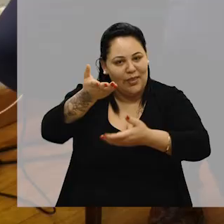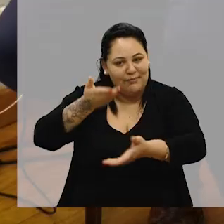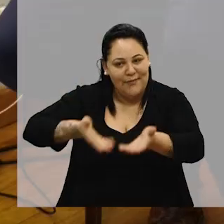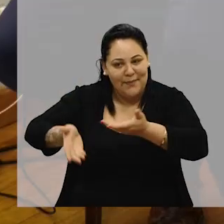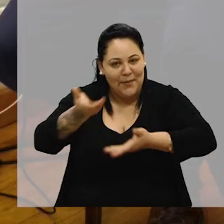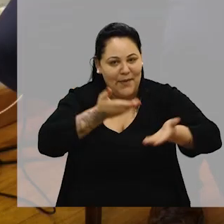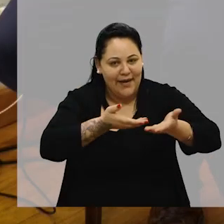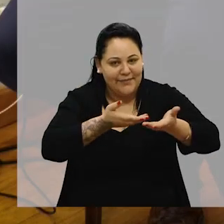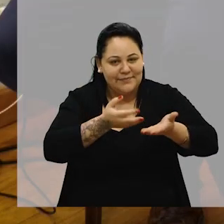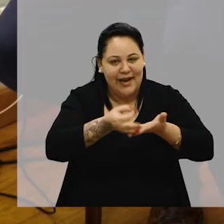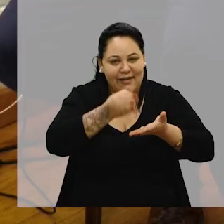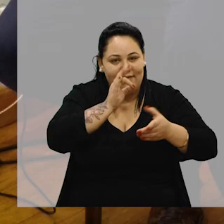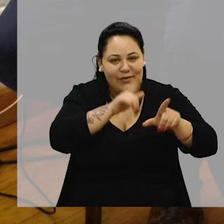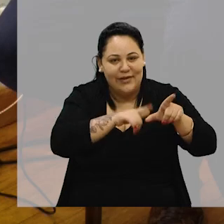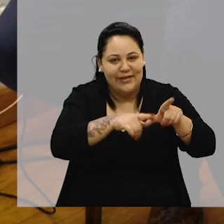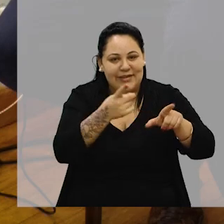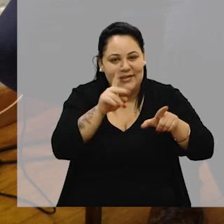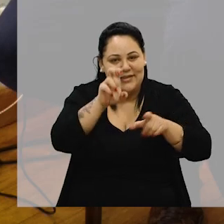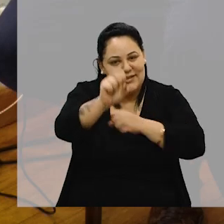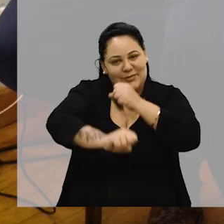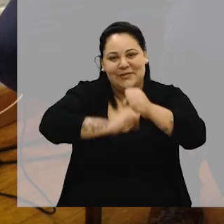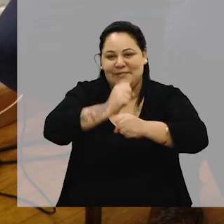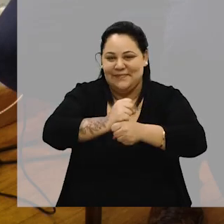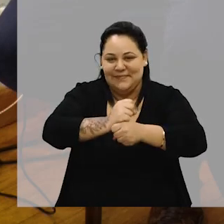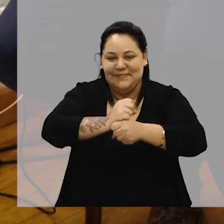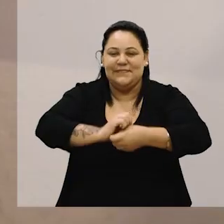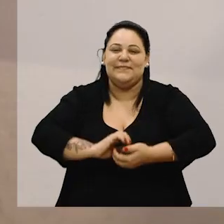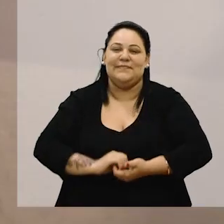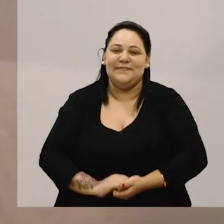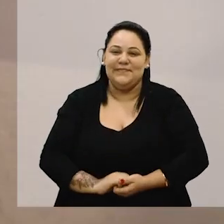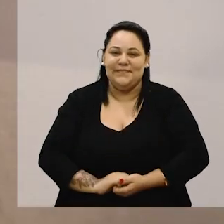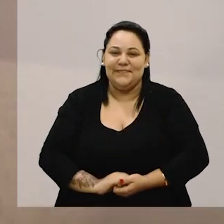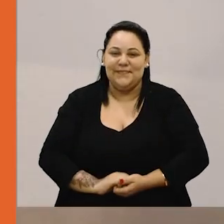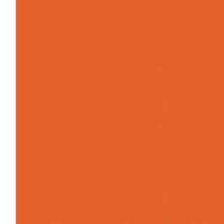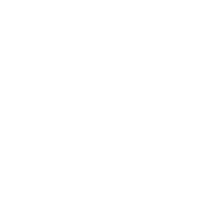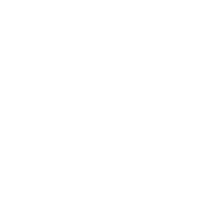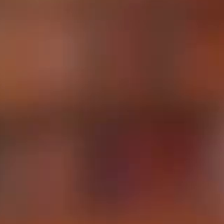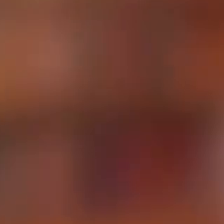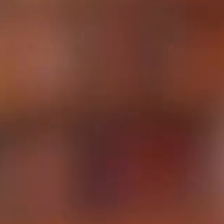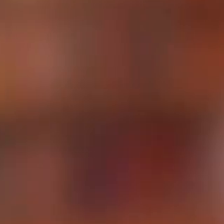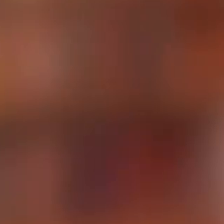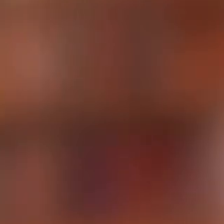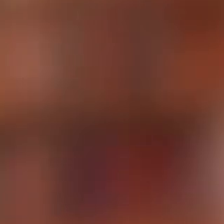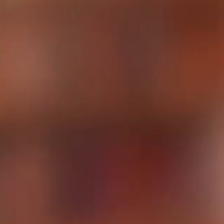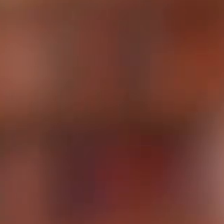Já voltamos aí dando sequência a este Café com Letras 15 anos.